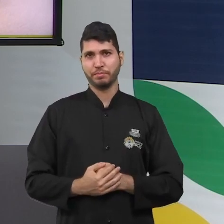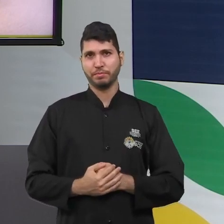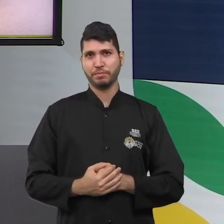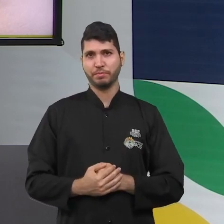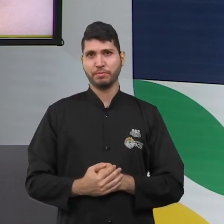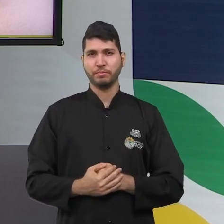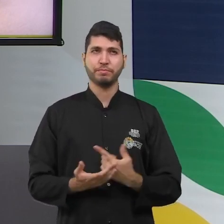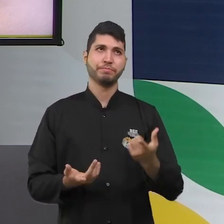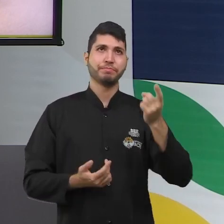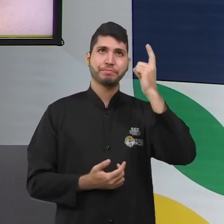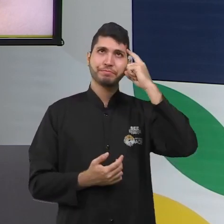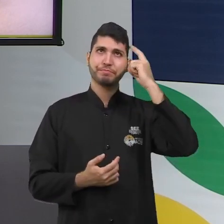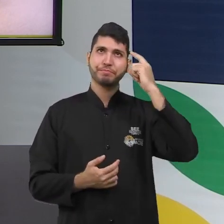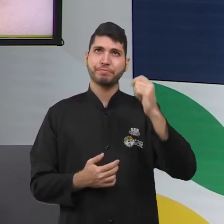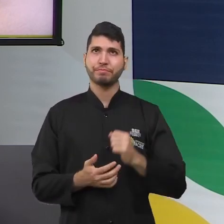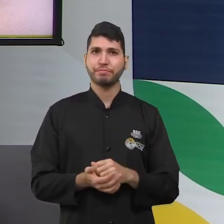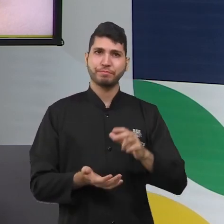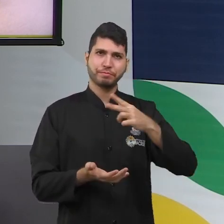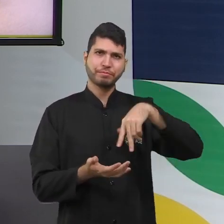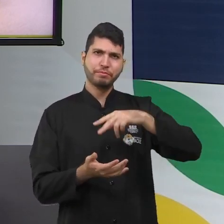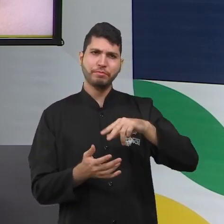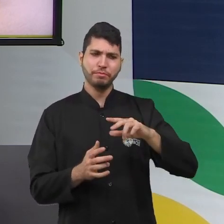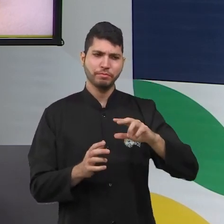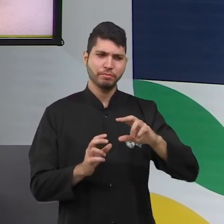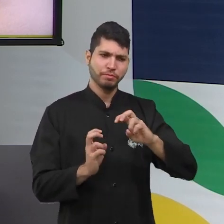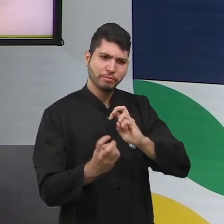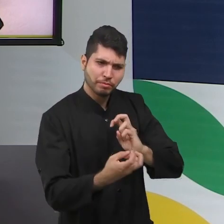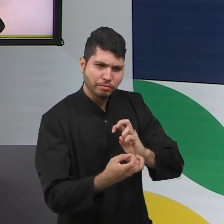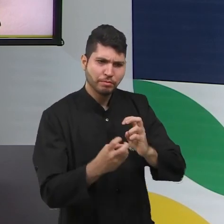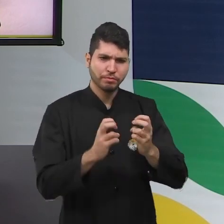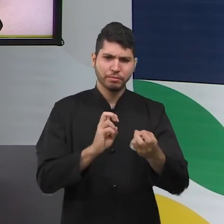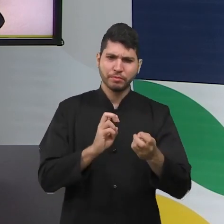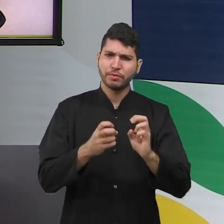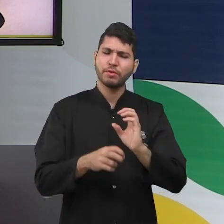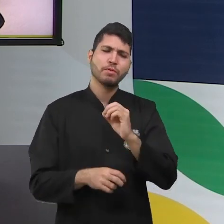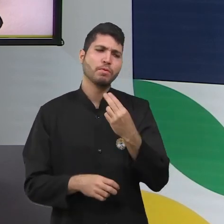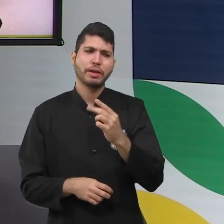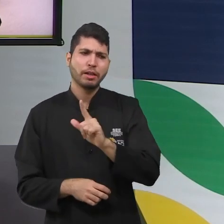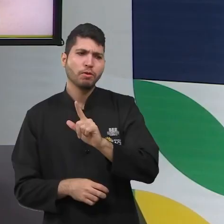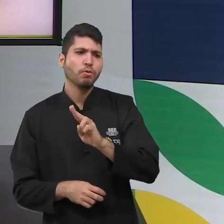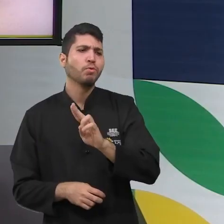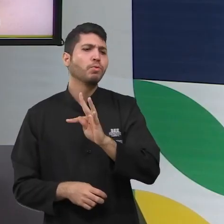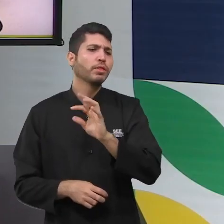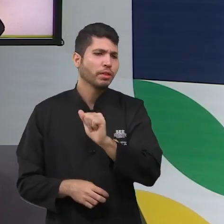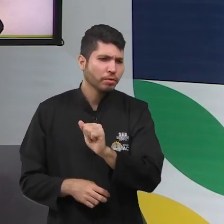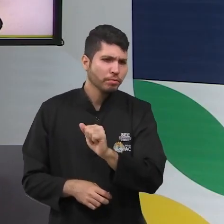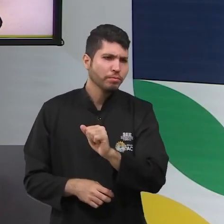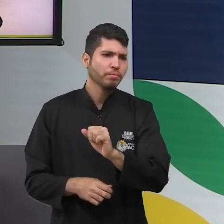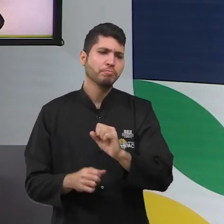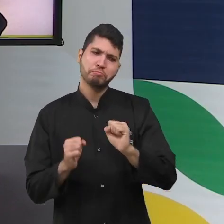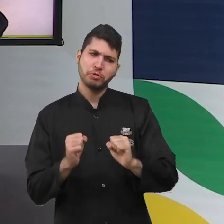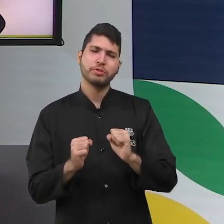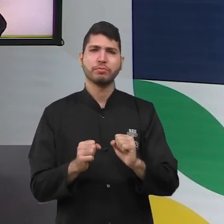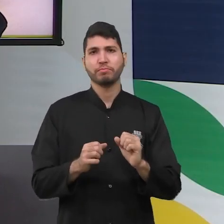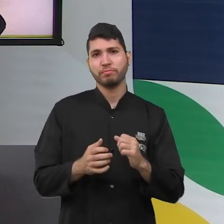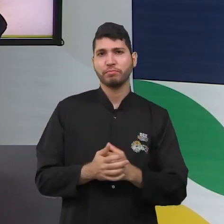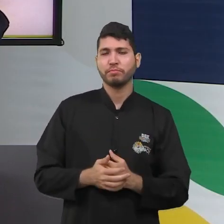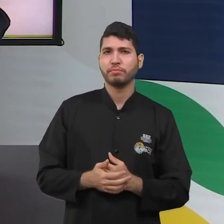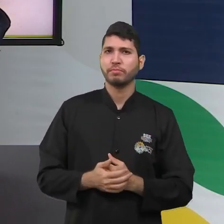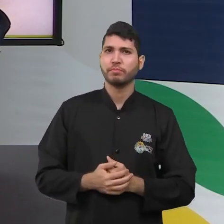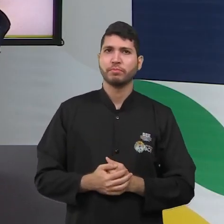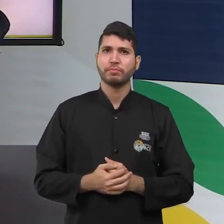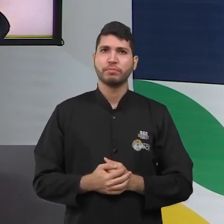dança capoeira. Ah, é luta? É esporte? Pode ser, mas também faz representação a determinado tipo